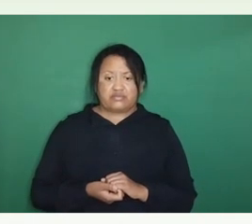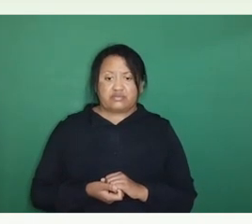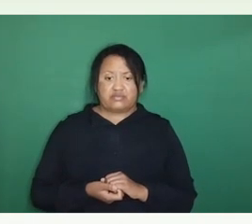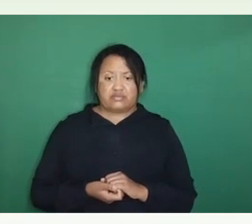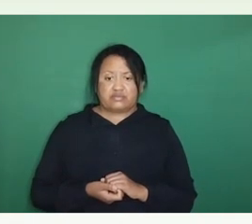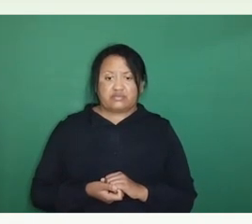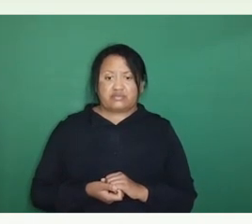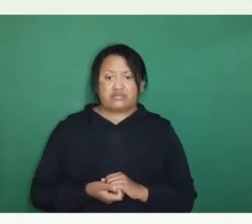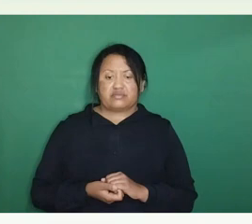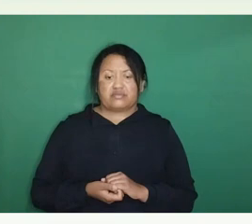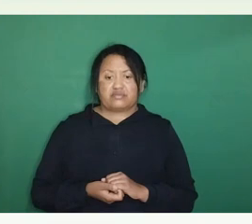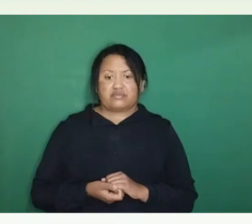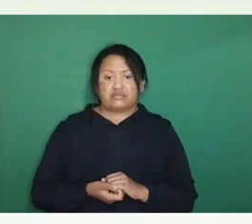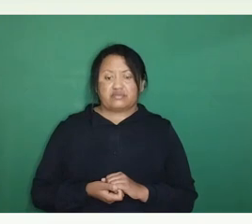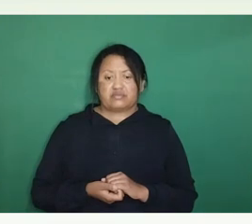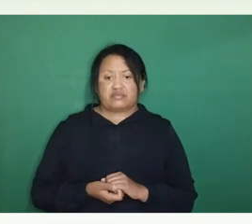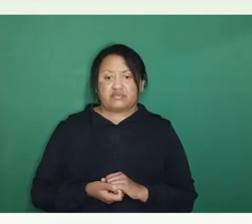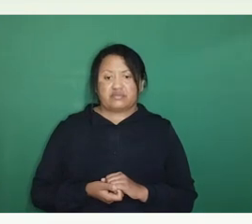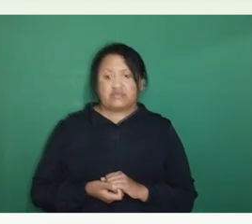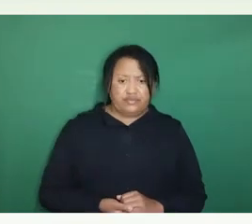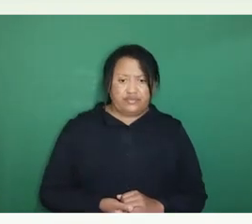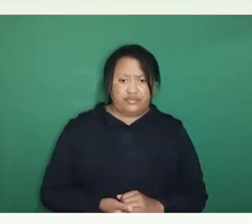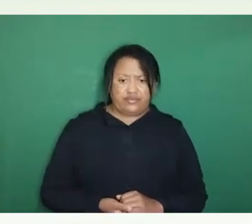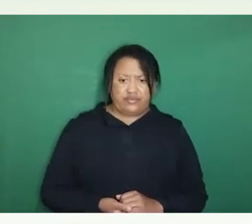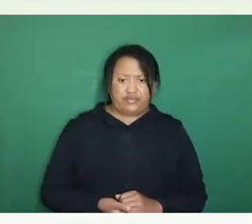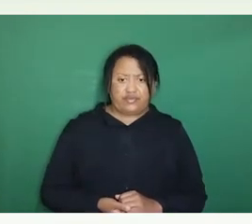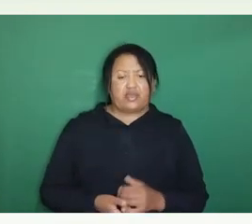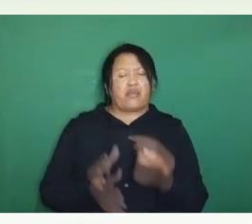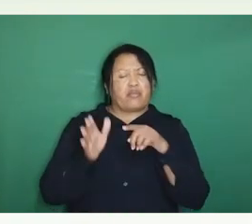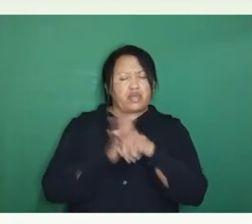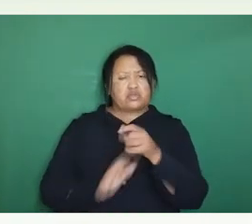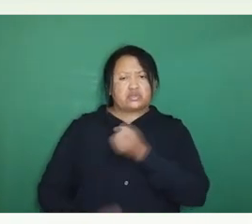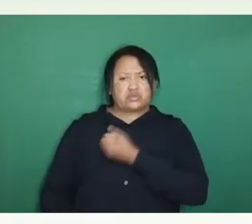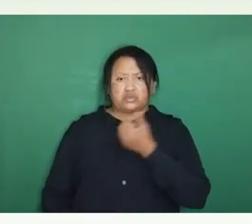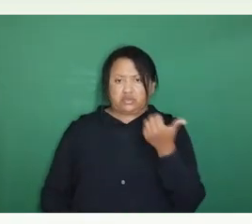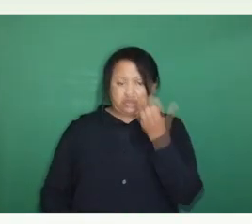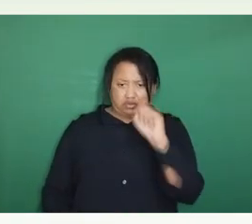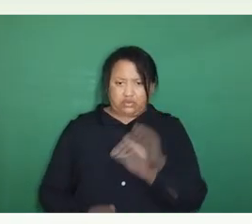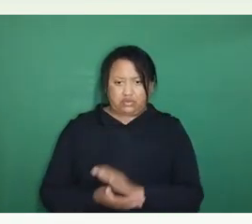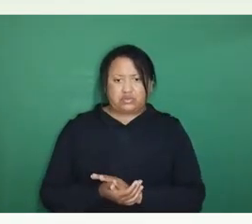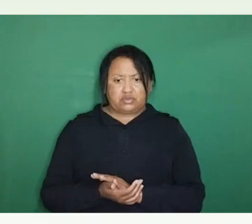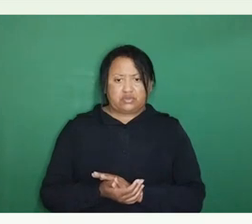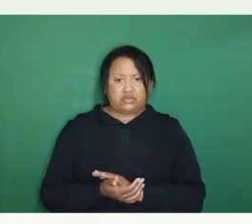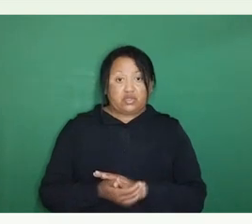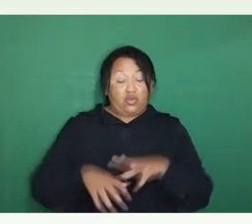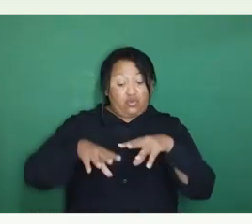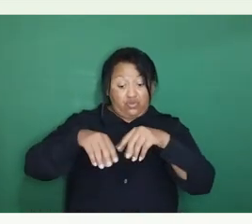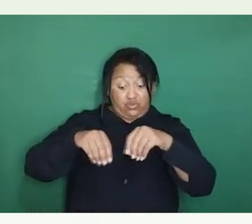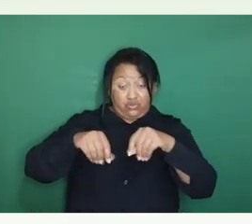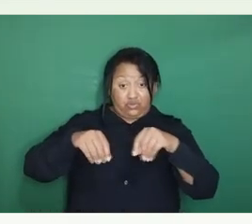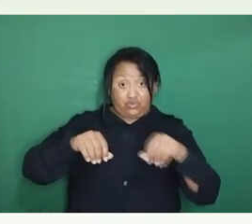questão 18 os solos brasileiros em geral São ácidos devido a intentarização